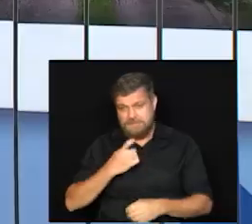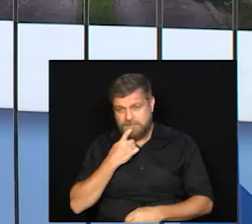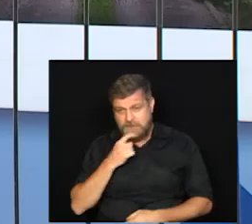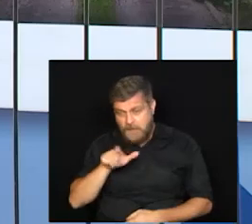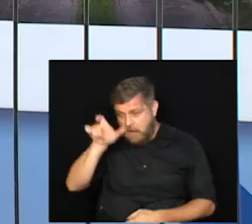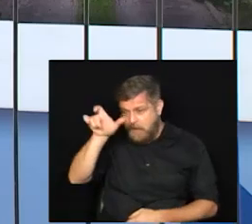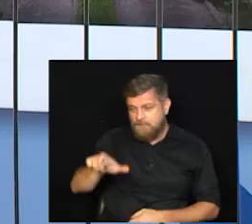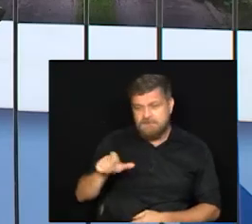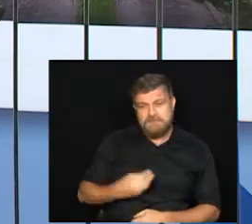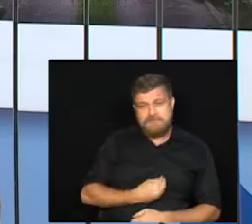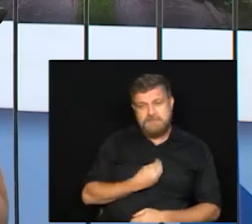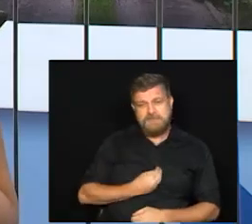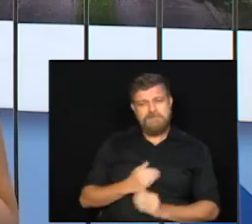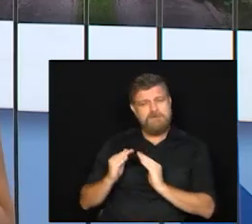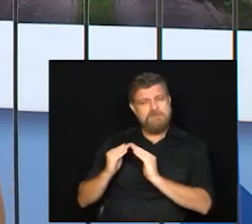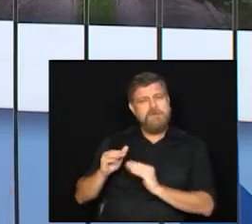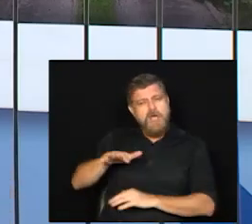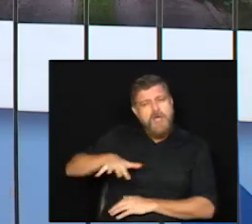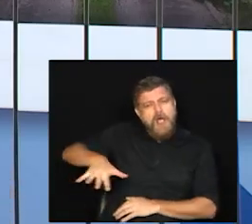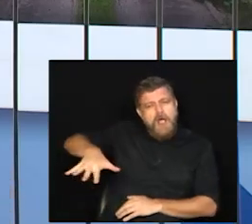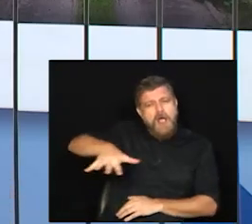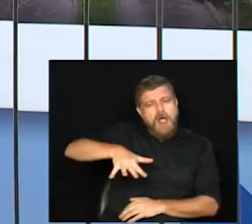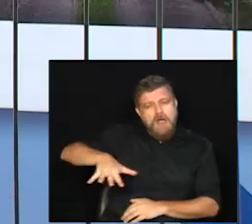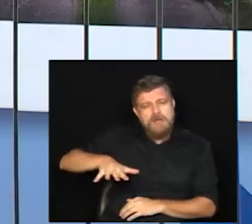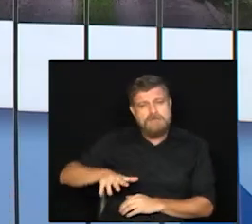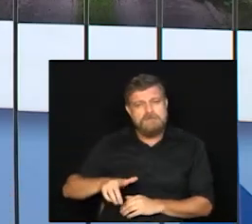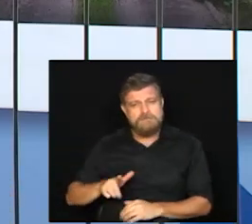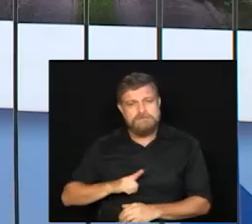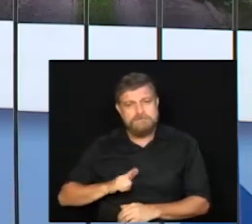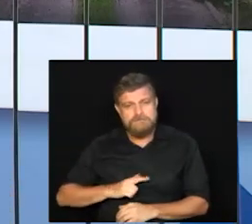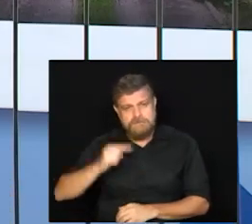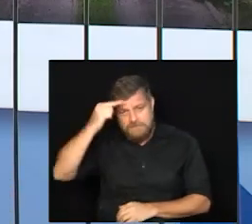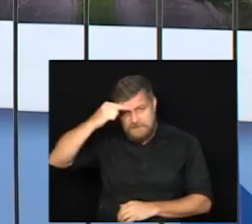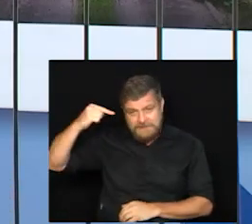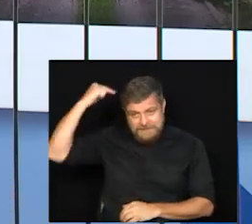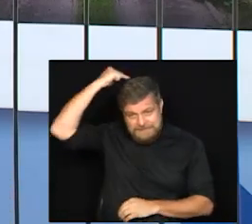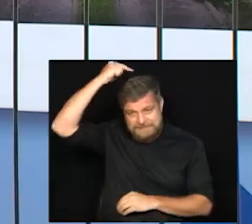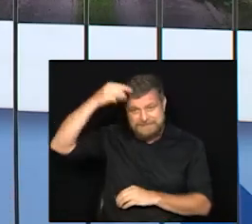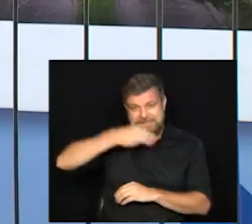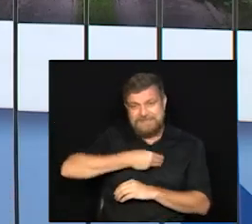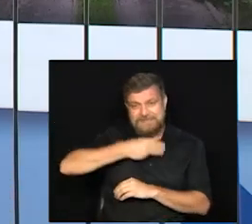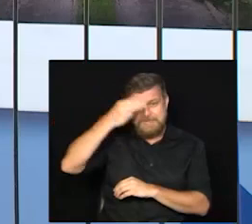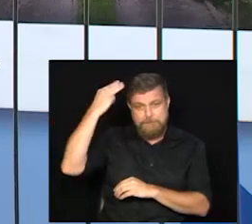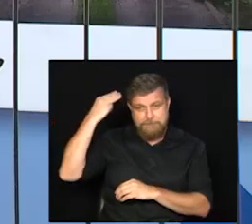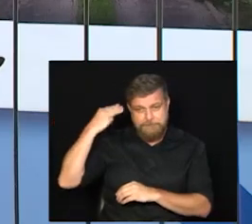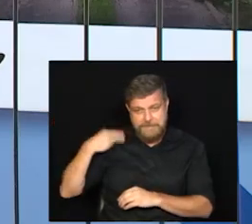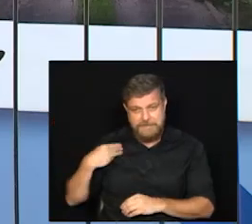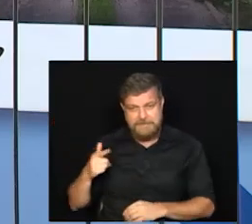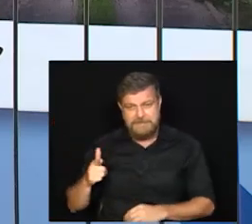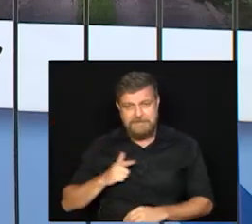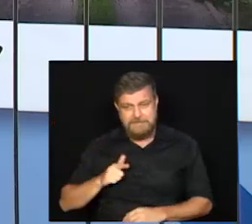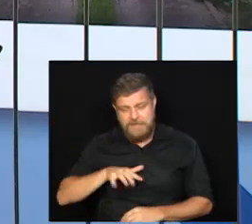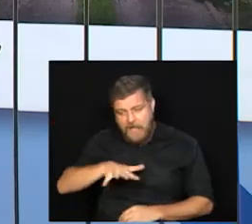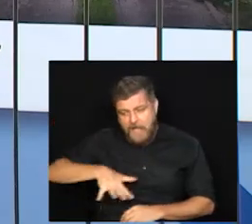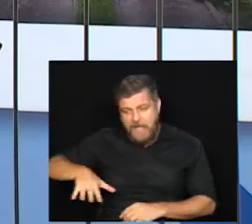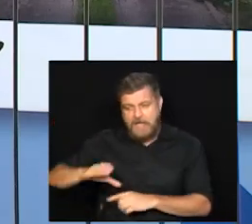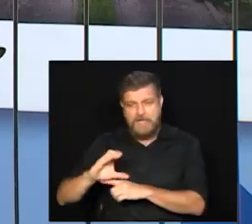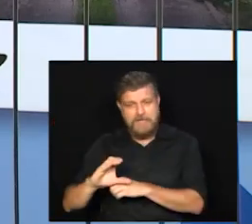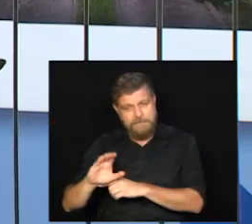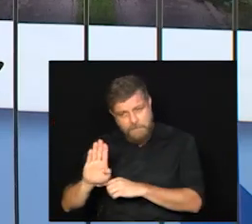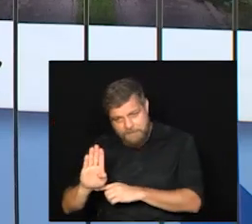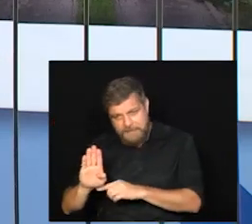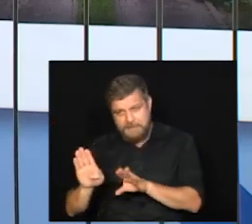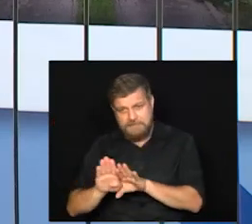ali na região do Jardim Santa Maria, parte do Jardim Campo Belo, Jardim